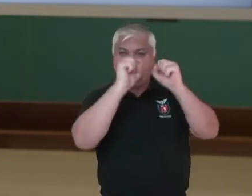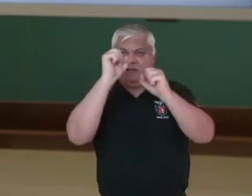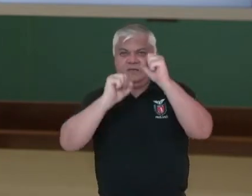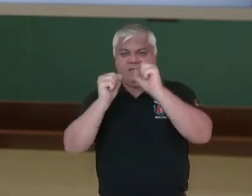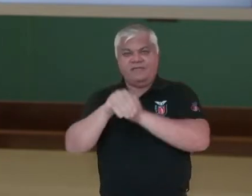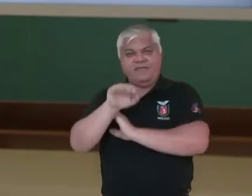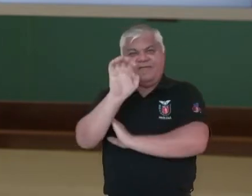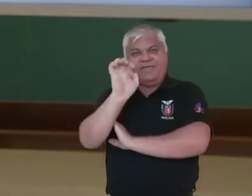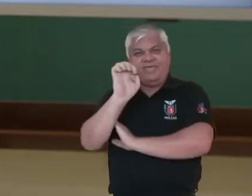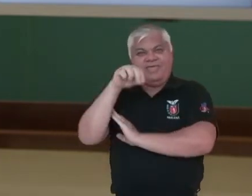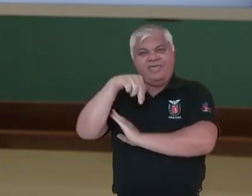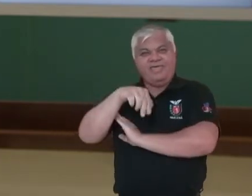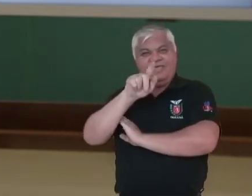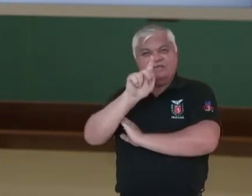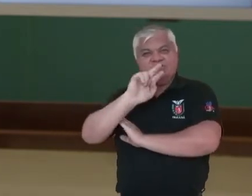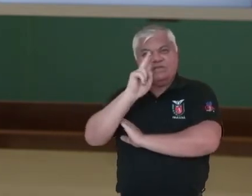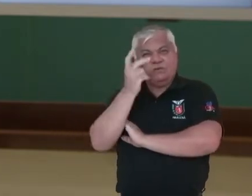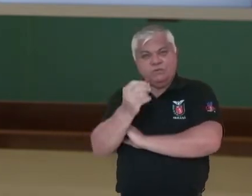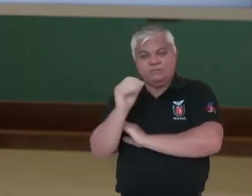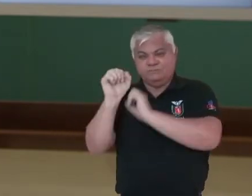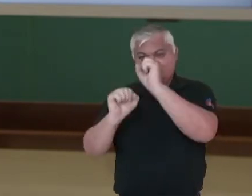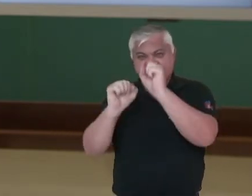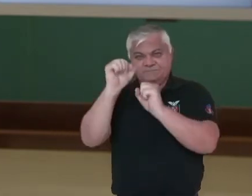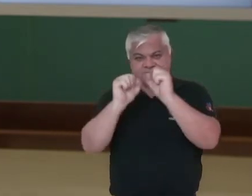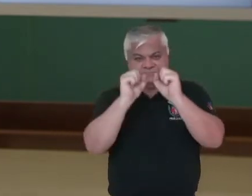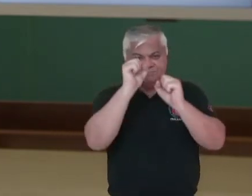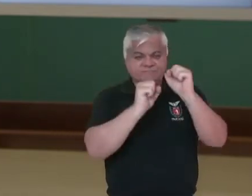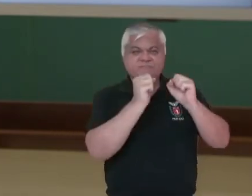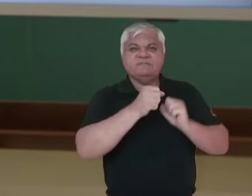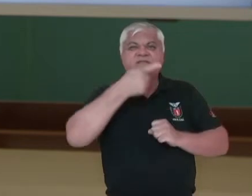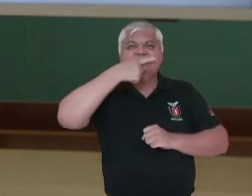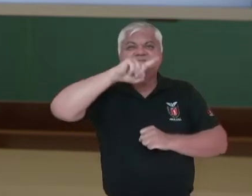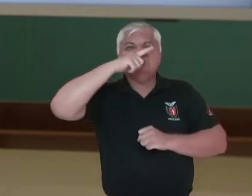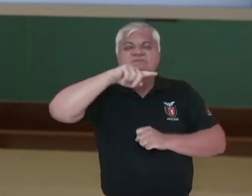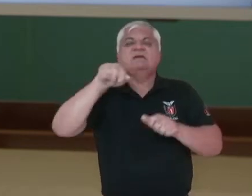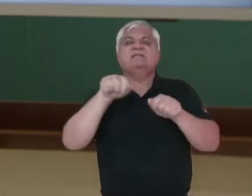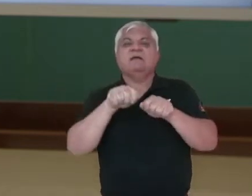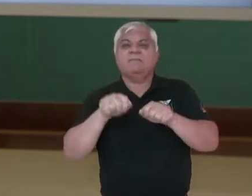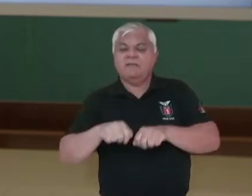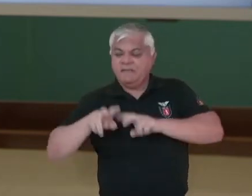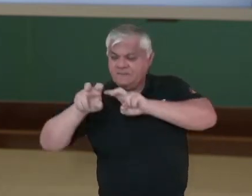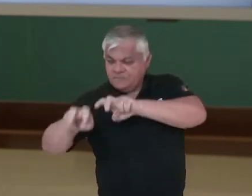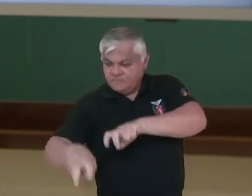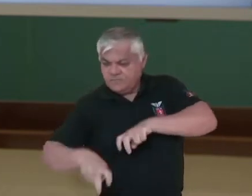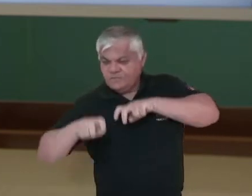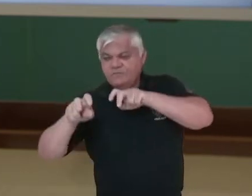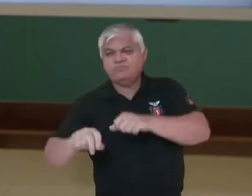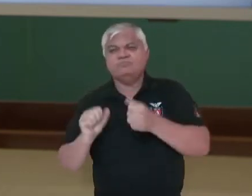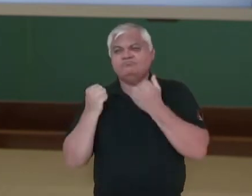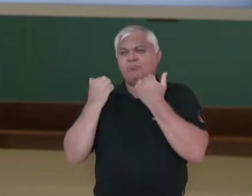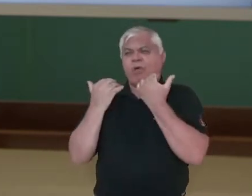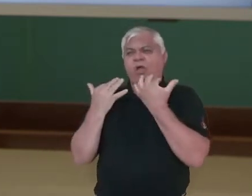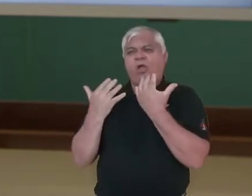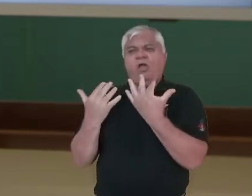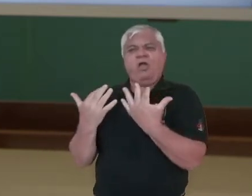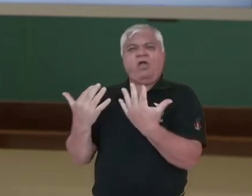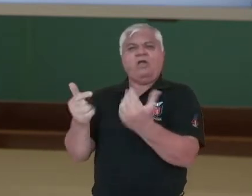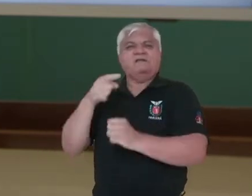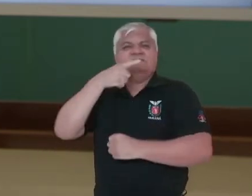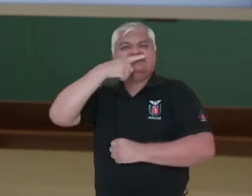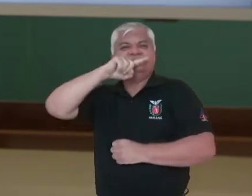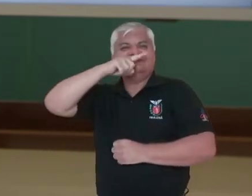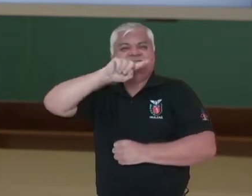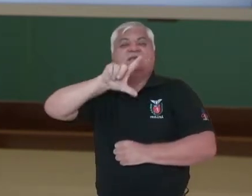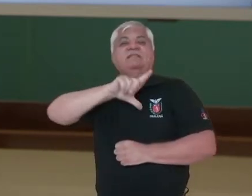começa essa atividade mais intensa ali de lavoura, de plantio. Lembram que a gente falou lá da perguntinha?